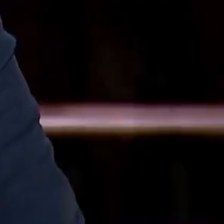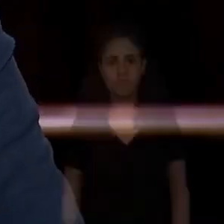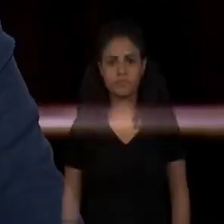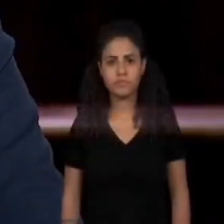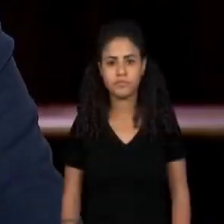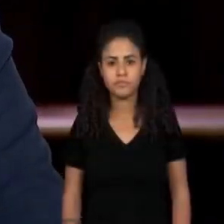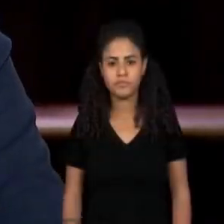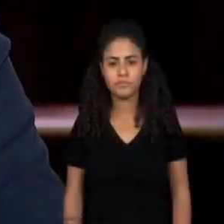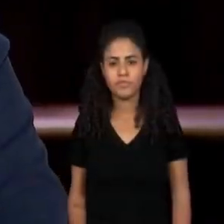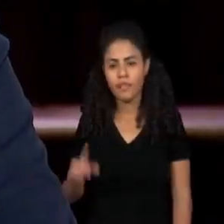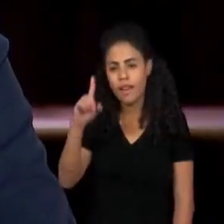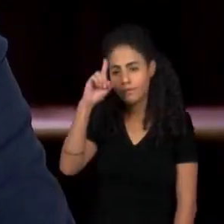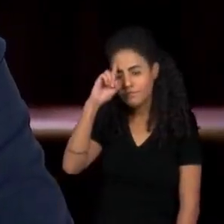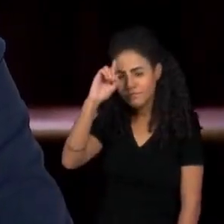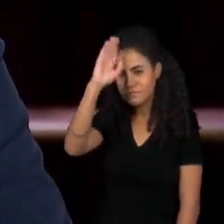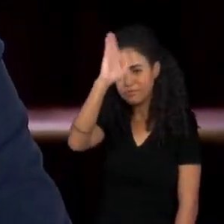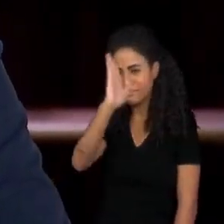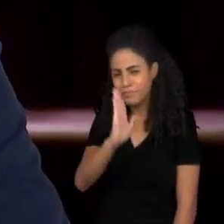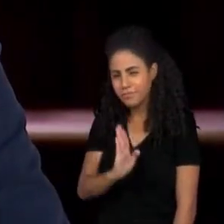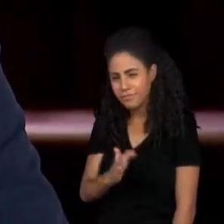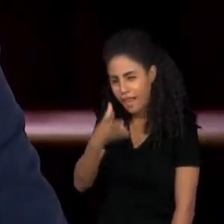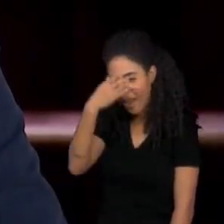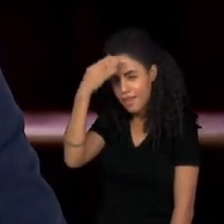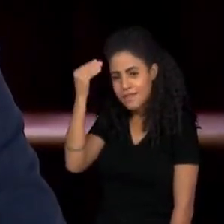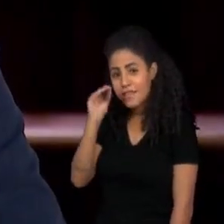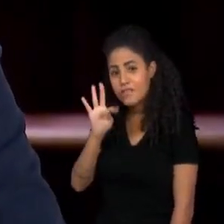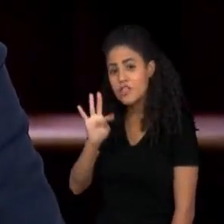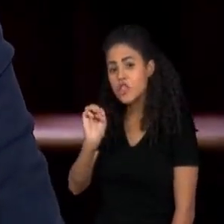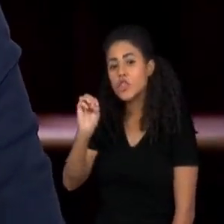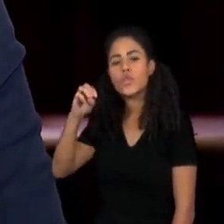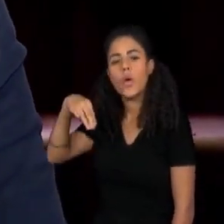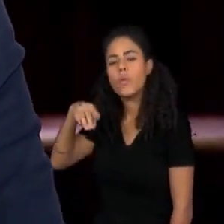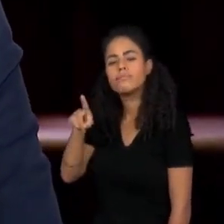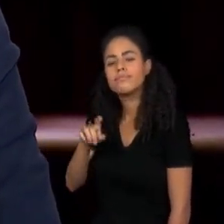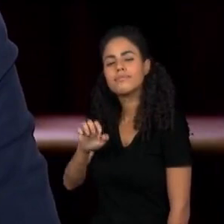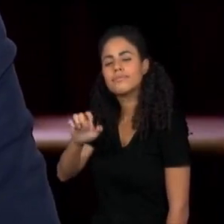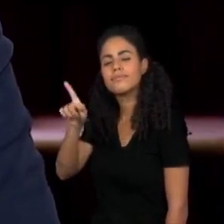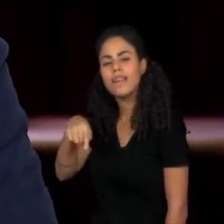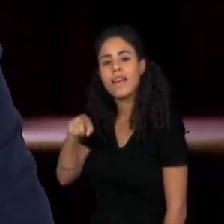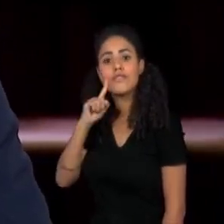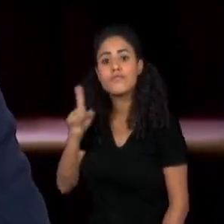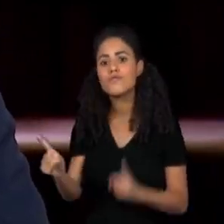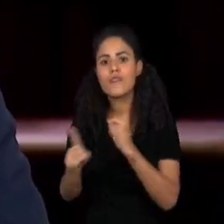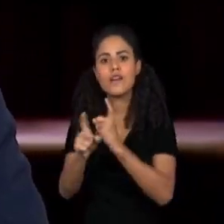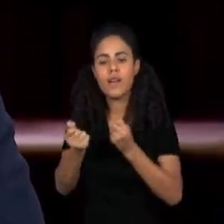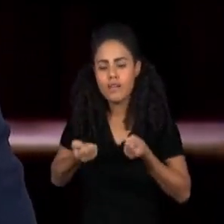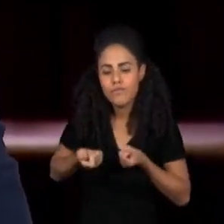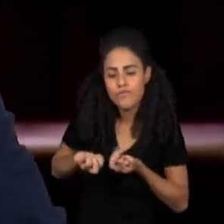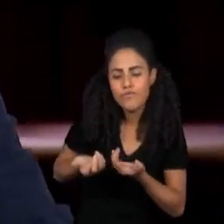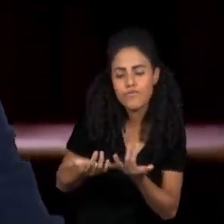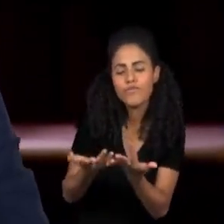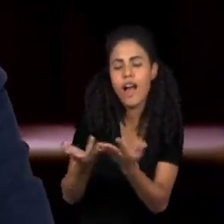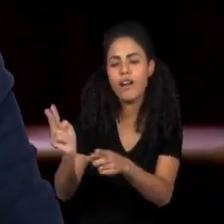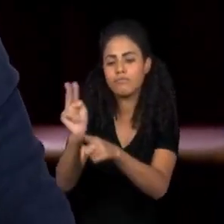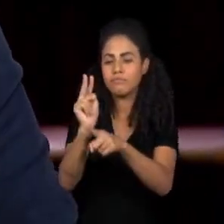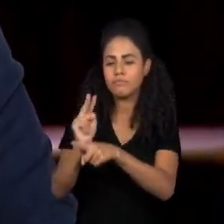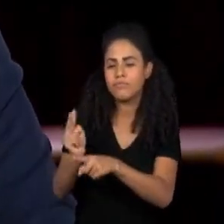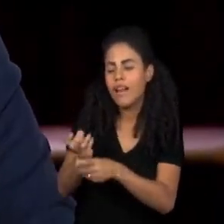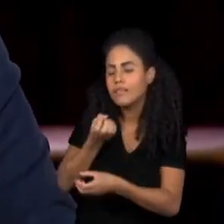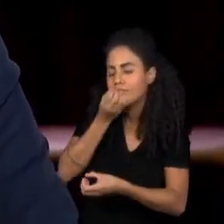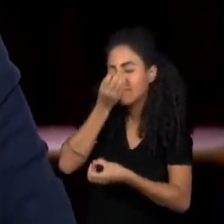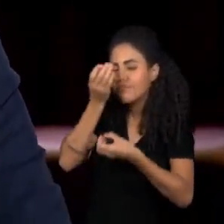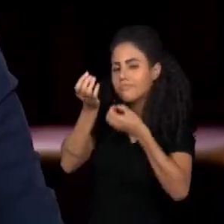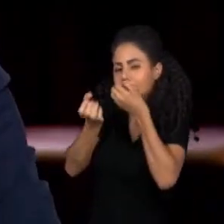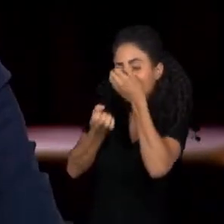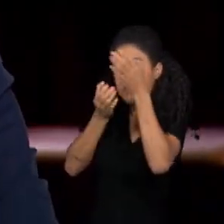e quando um dia o Brasil se esqueceu de Tom Zé ele descobriu uma vocação a de jardineiro cuidou das plantas do